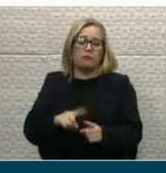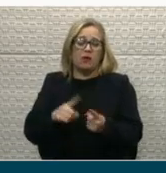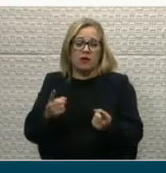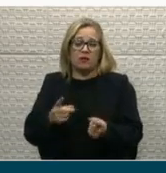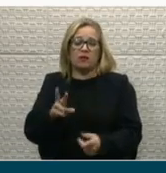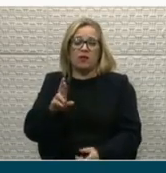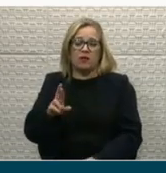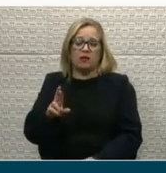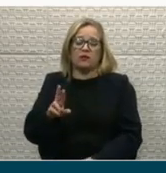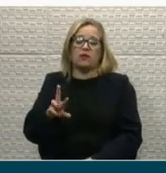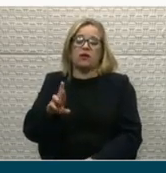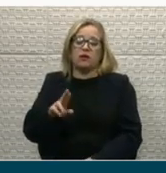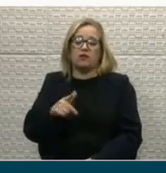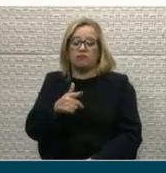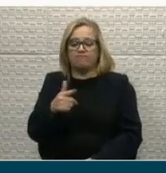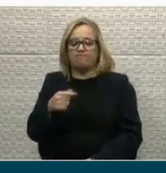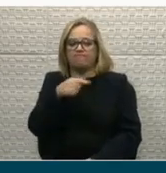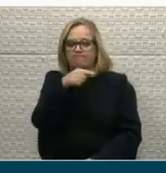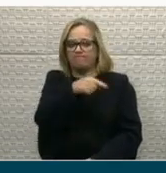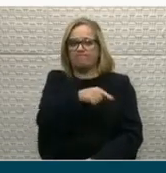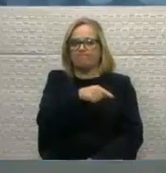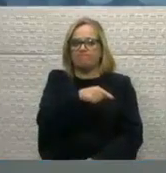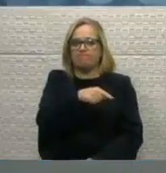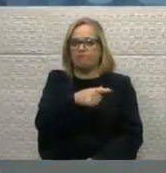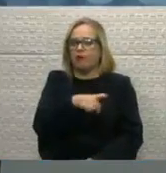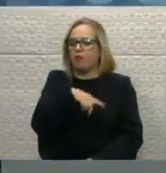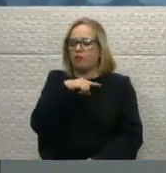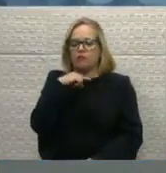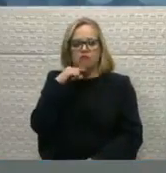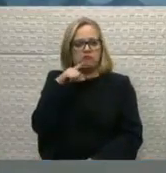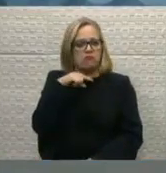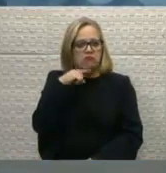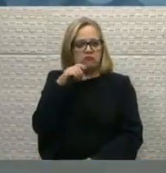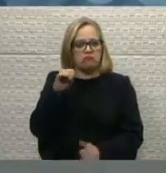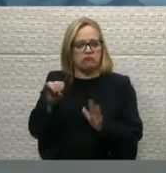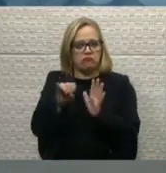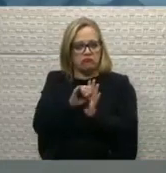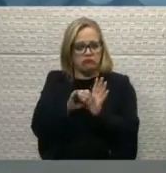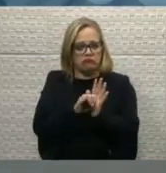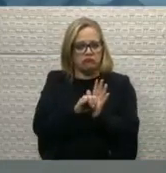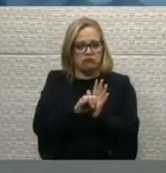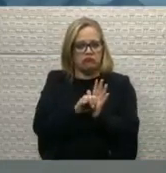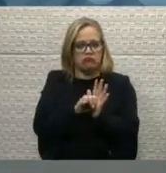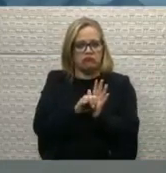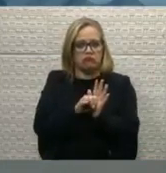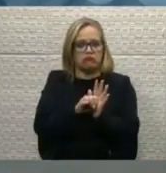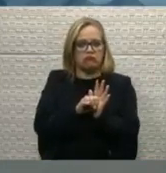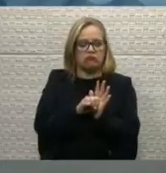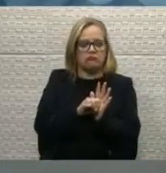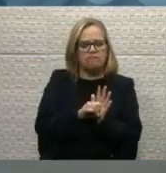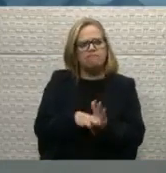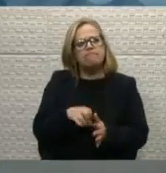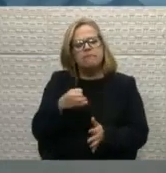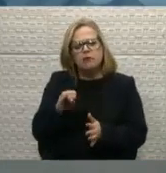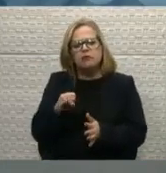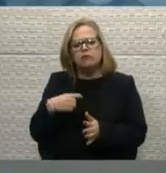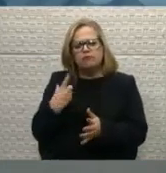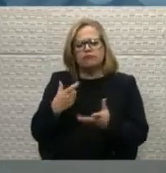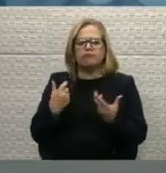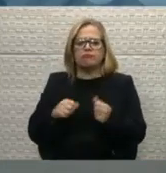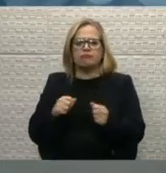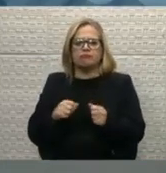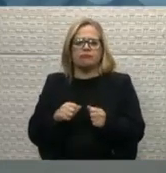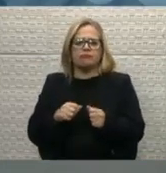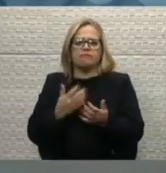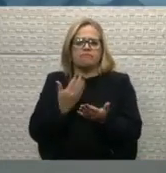no R2, nessa situação, nós não conseguimos identificar. Mas será que nós precisamos trabalhar